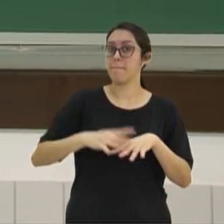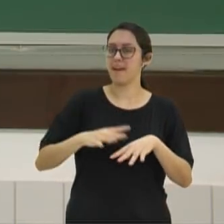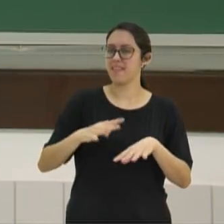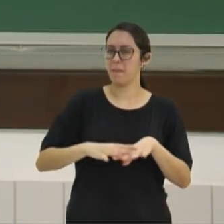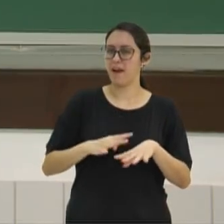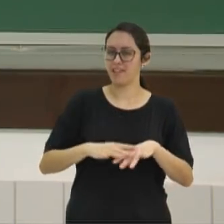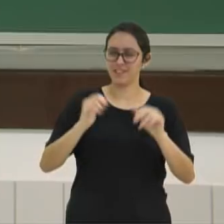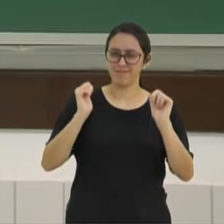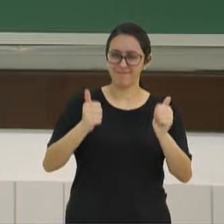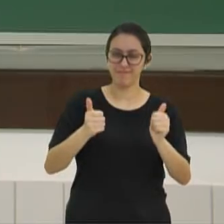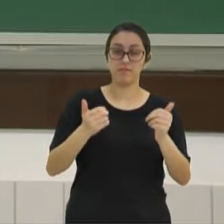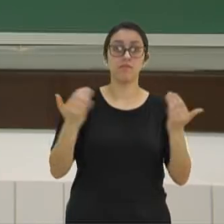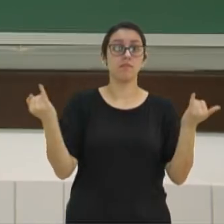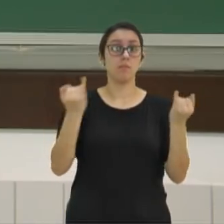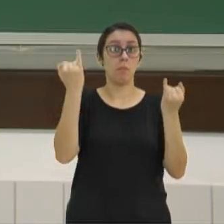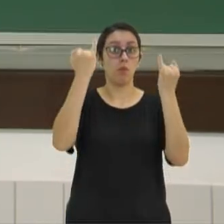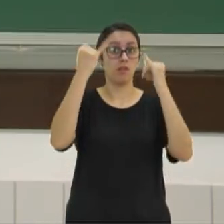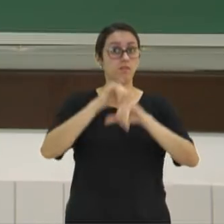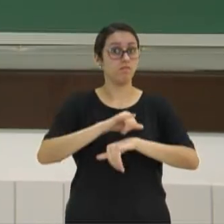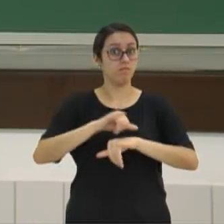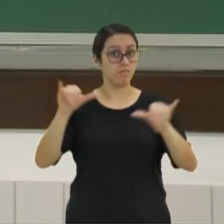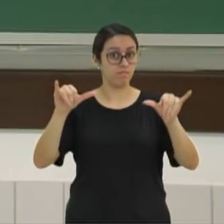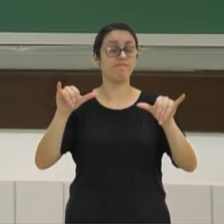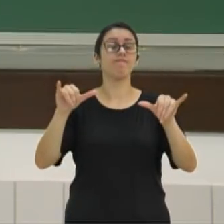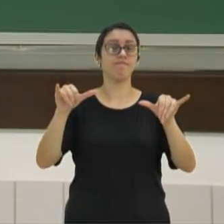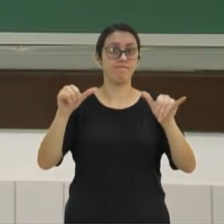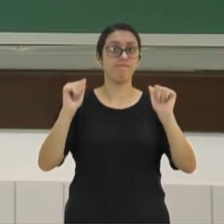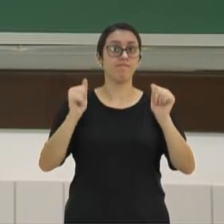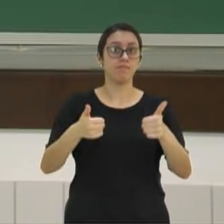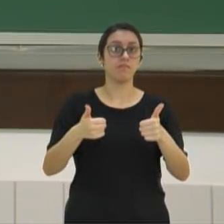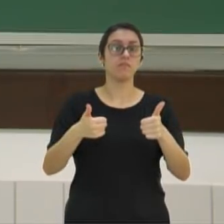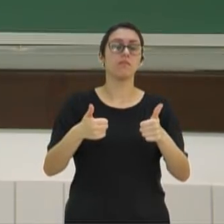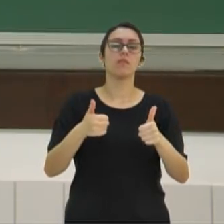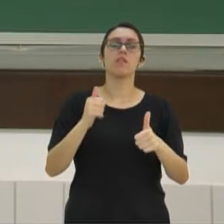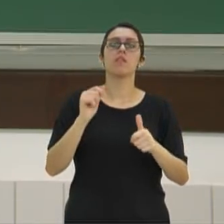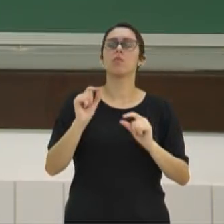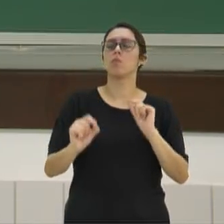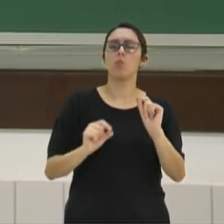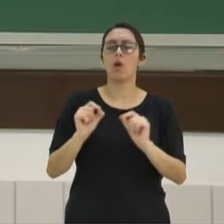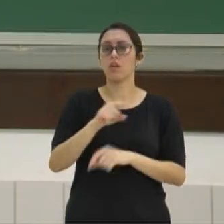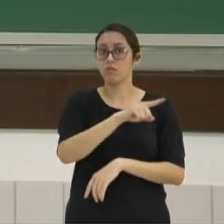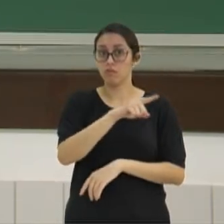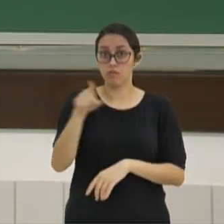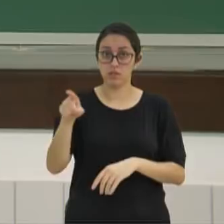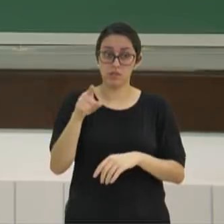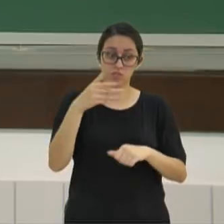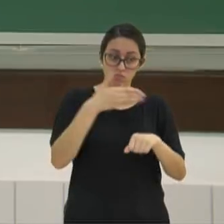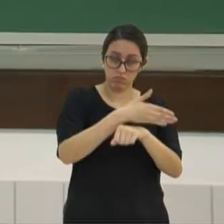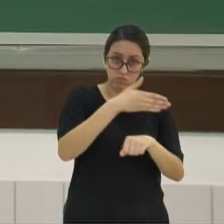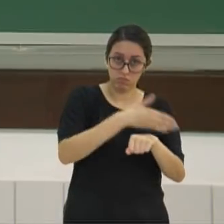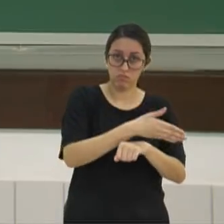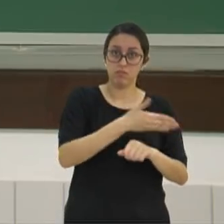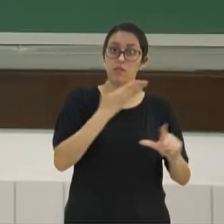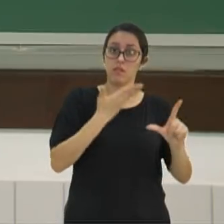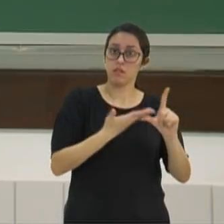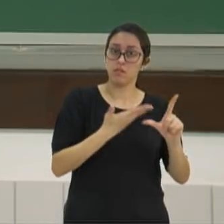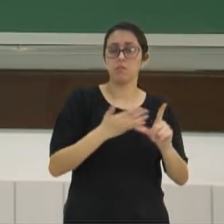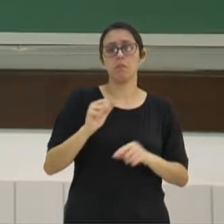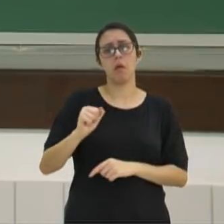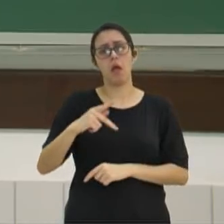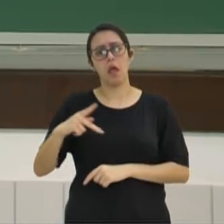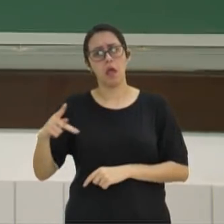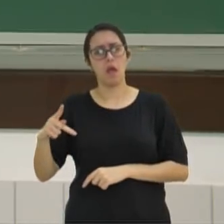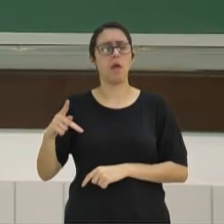antes, alguns recados super importantes para vocês. Se você está acessando o Class 1 ou o aplicativo e